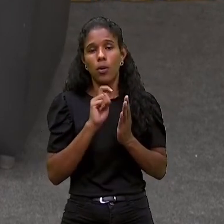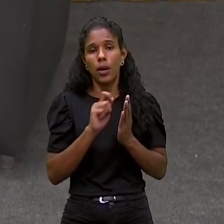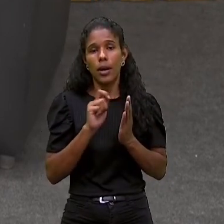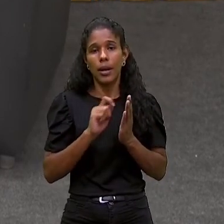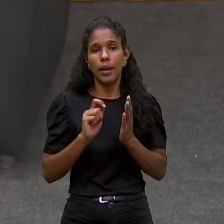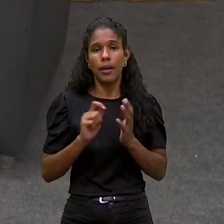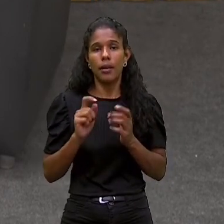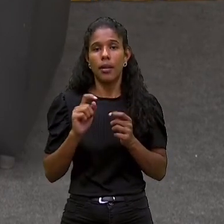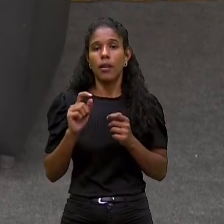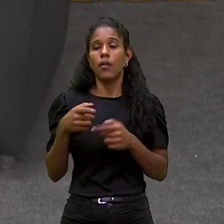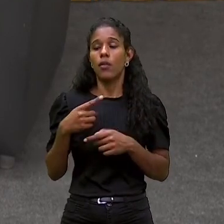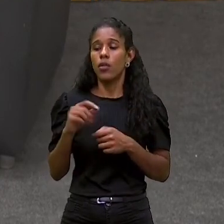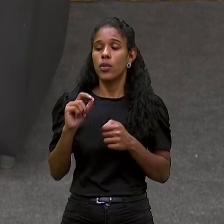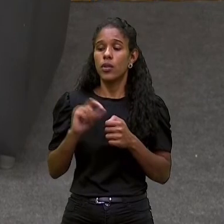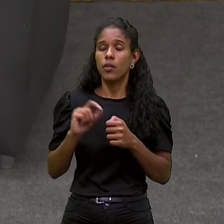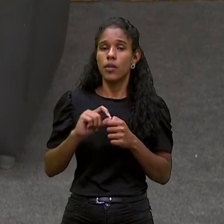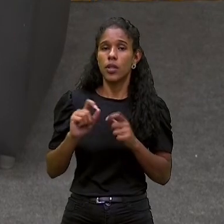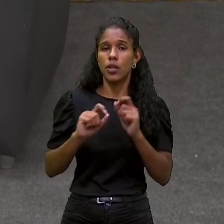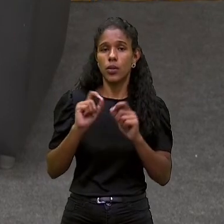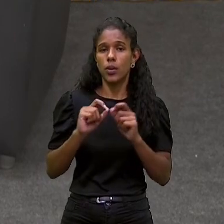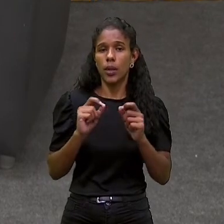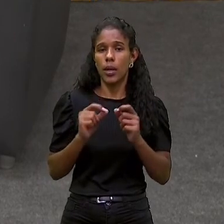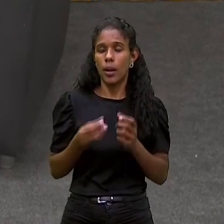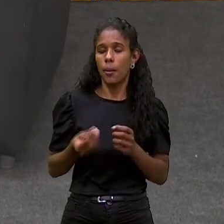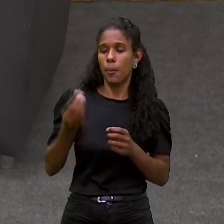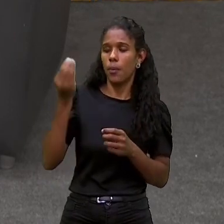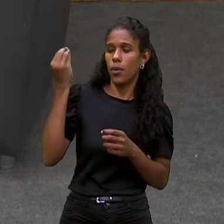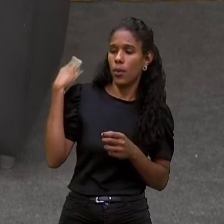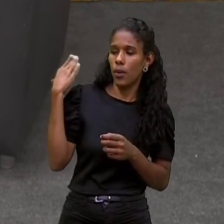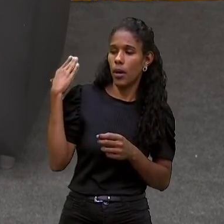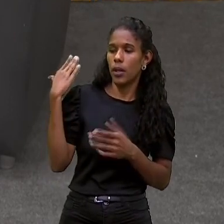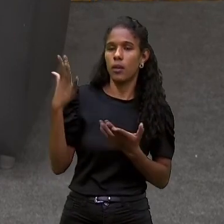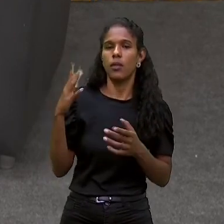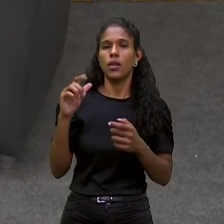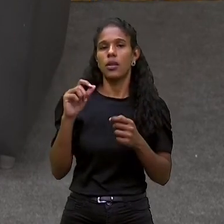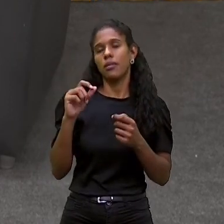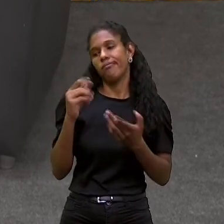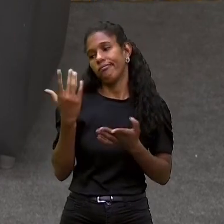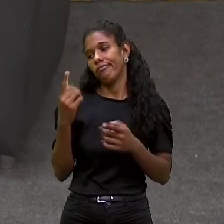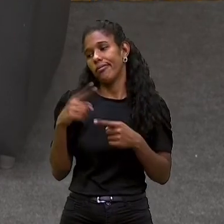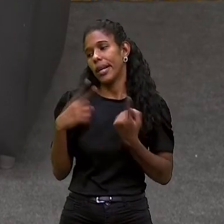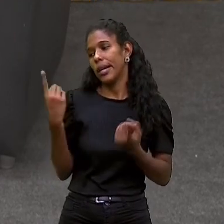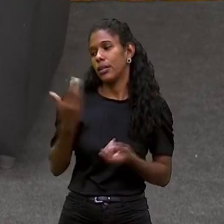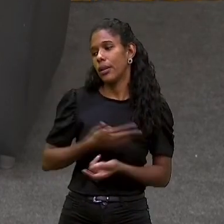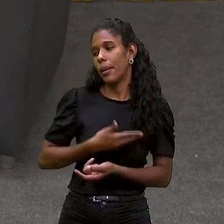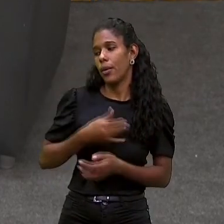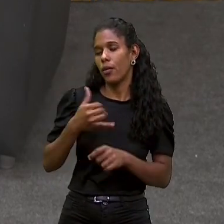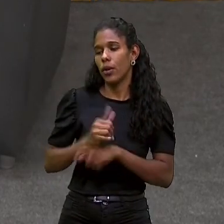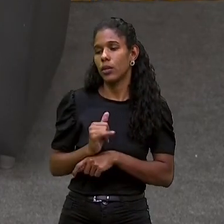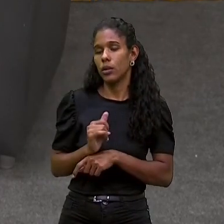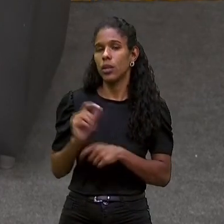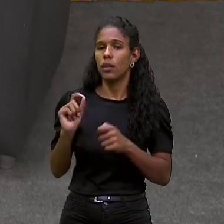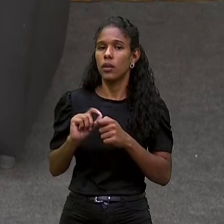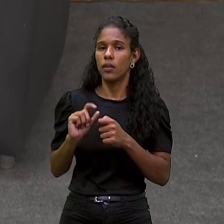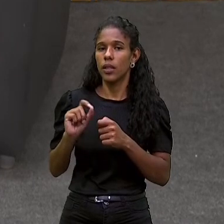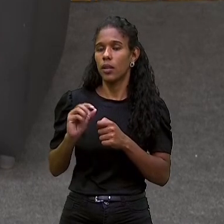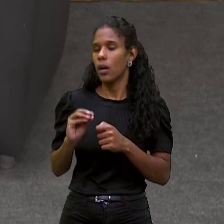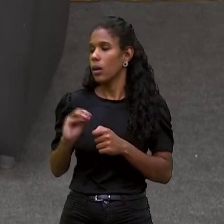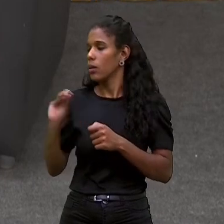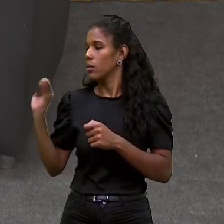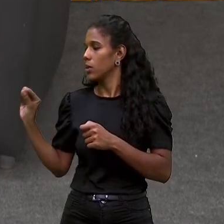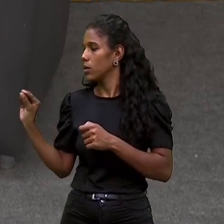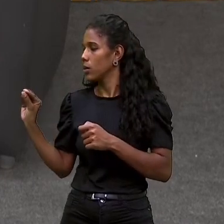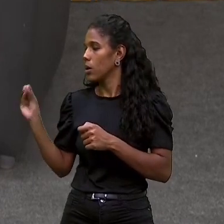vai passar por detrás, vai passar por trás, até chegar lá nela de novo, por um outro caminho. Então, o que a leitura faz é abrir caminhos, abrir